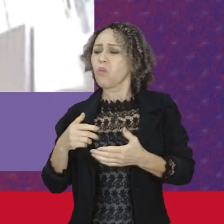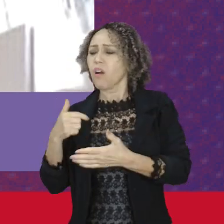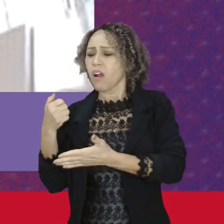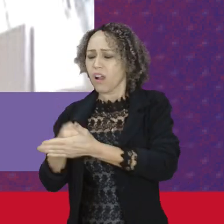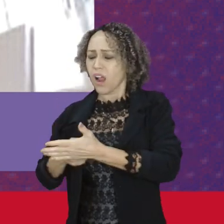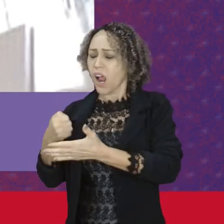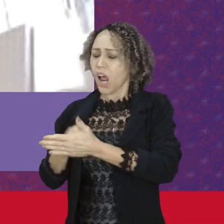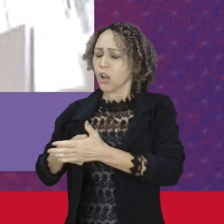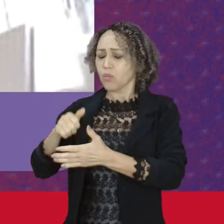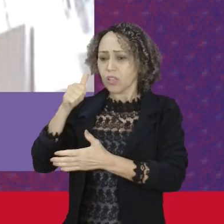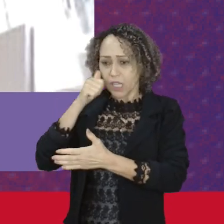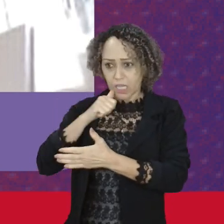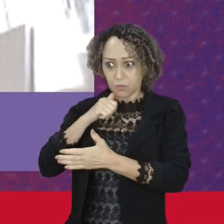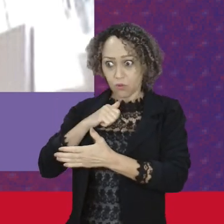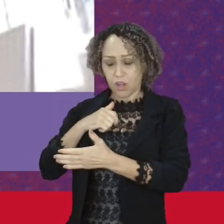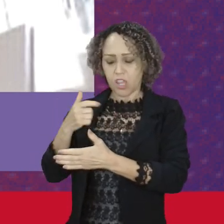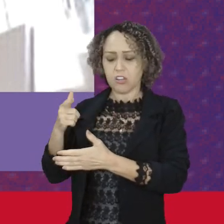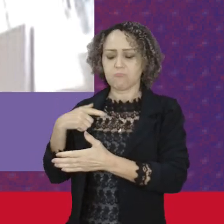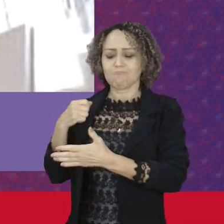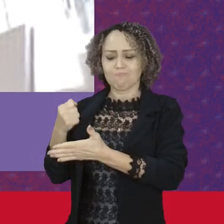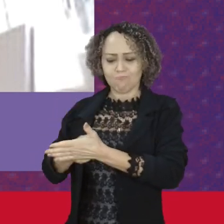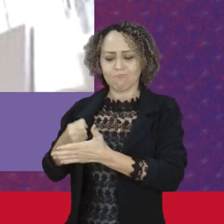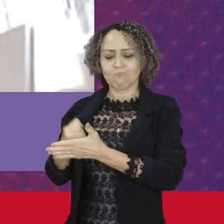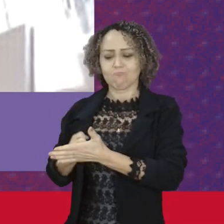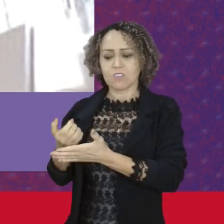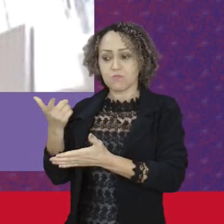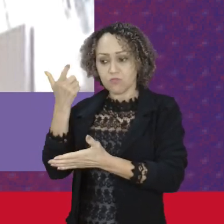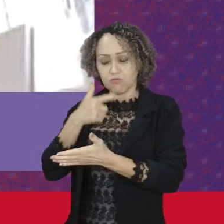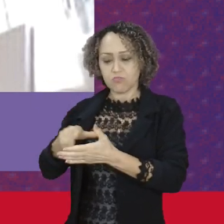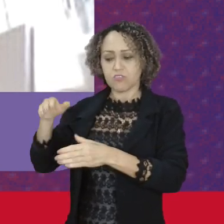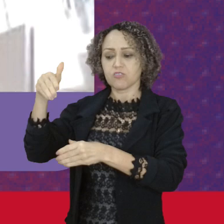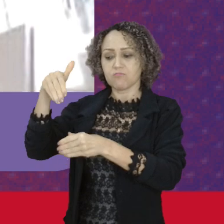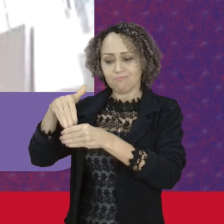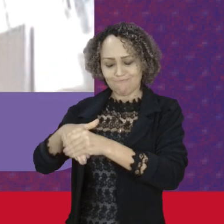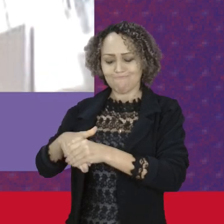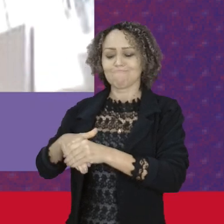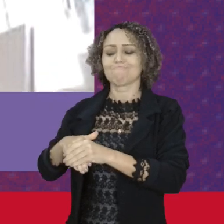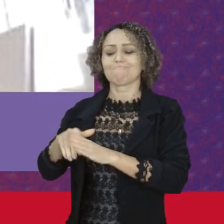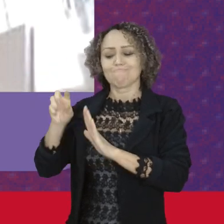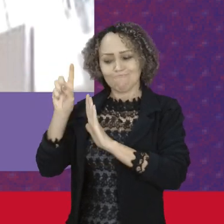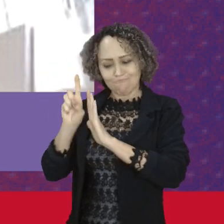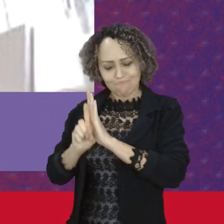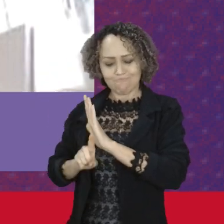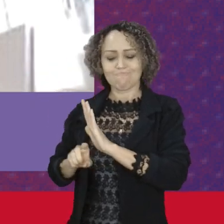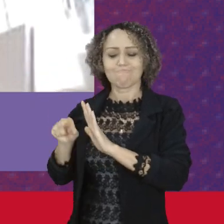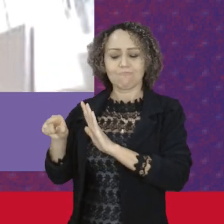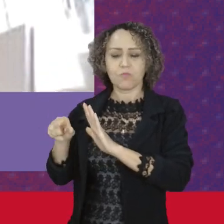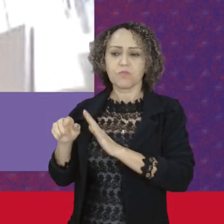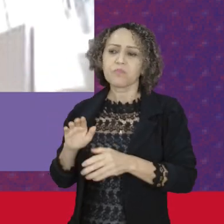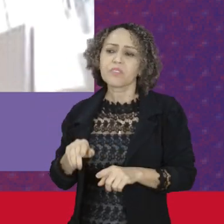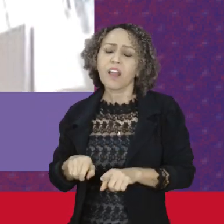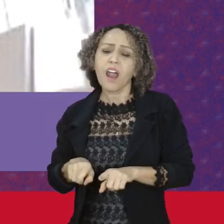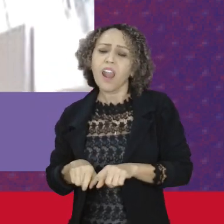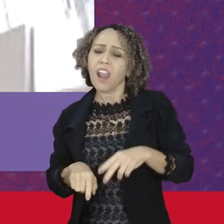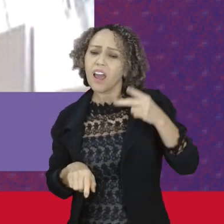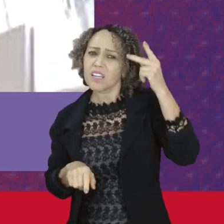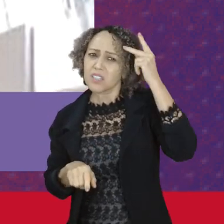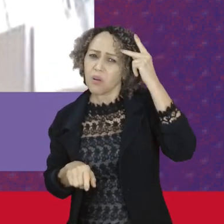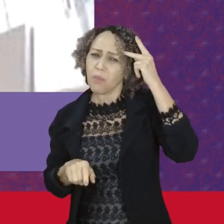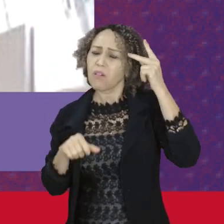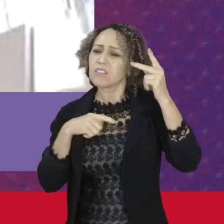estavam organizadas, né, por melhores condições de trabalho, tinham algum tipo de articulação, qual que era esse tipo de